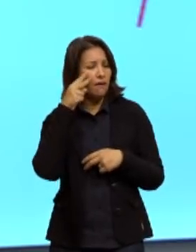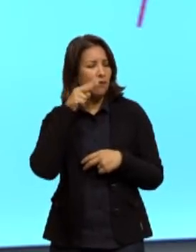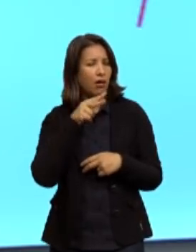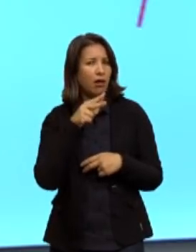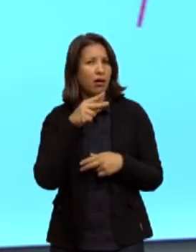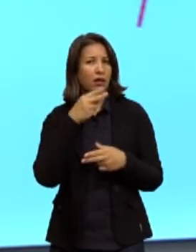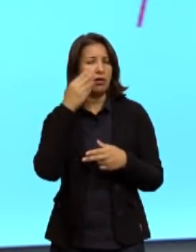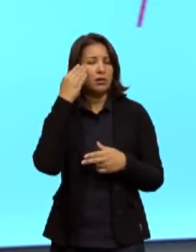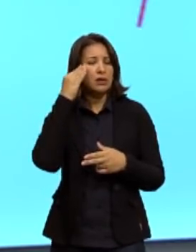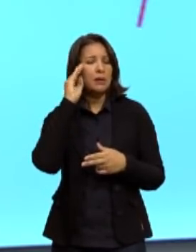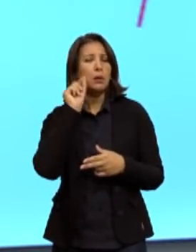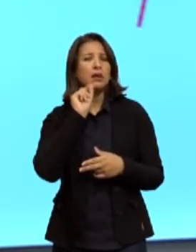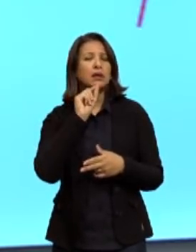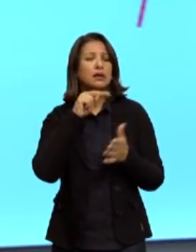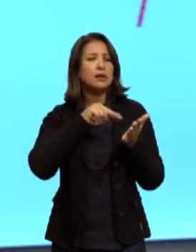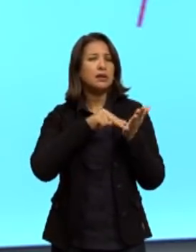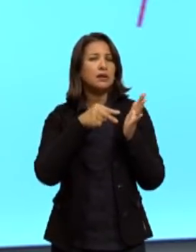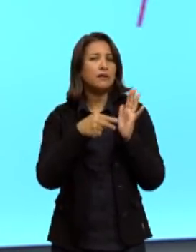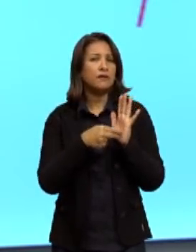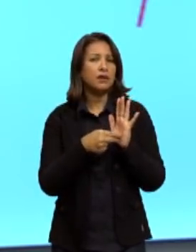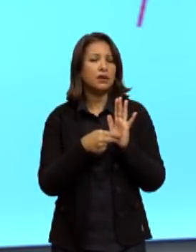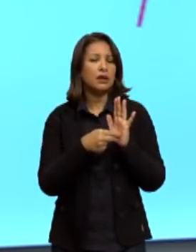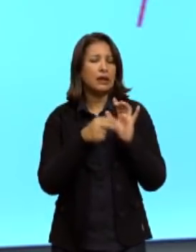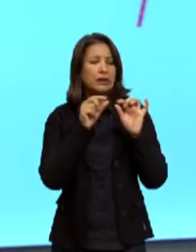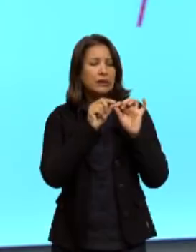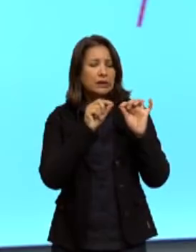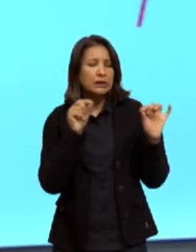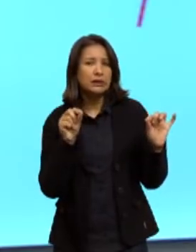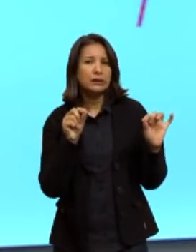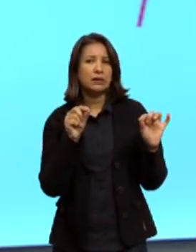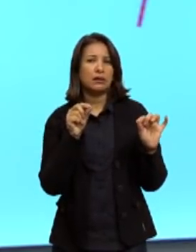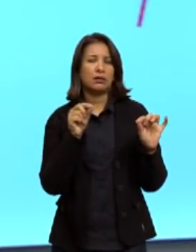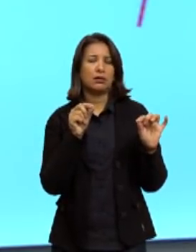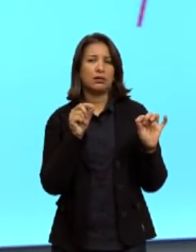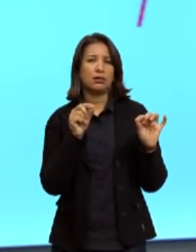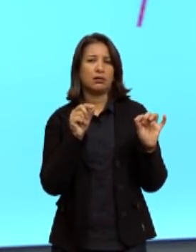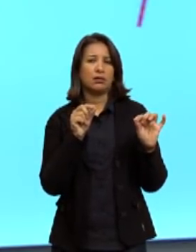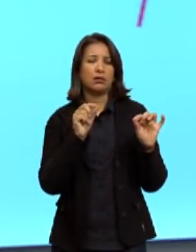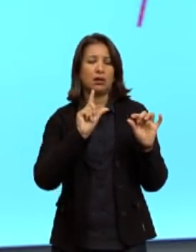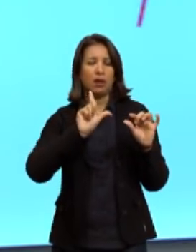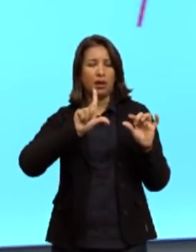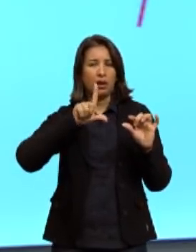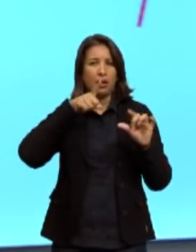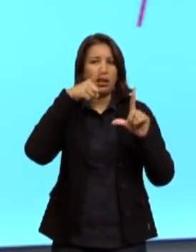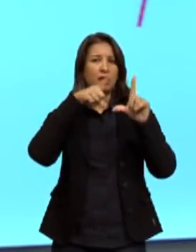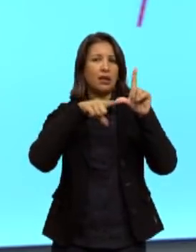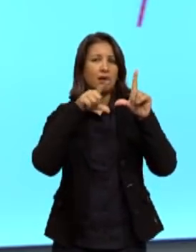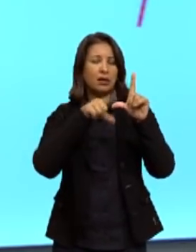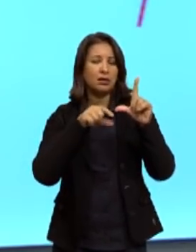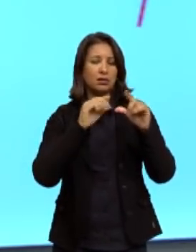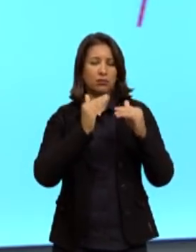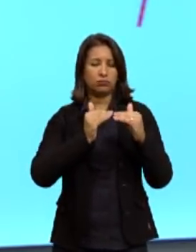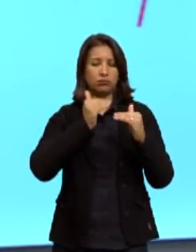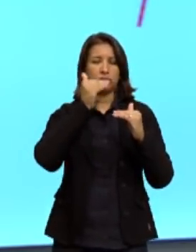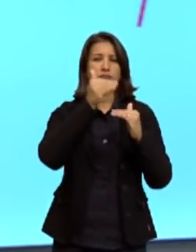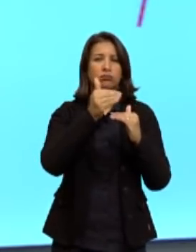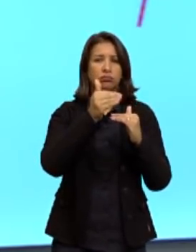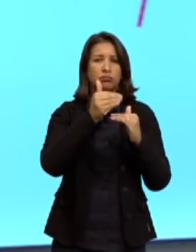não entendimento do que que significa esse traço em cima dessas letras tá esse é essa